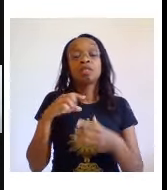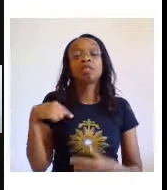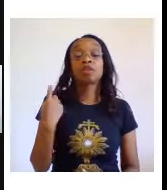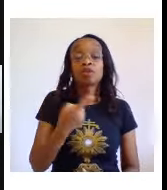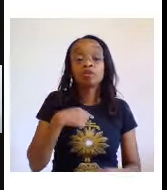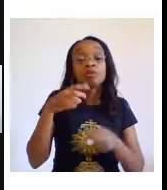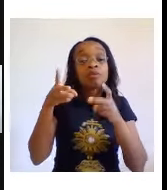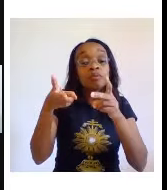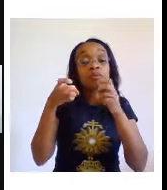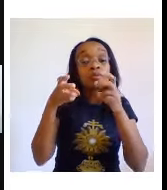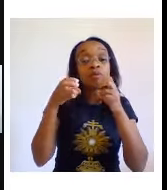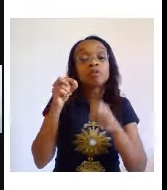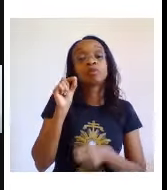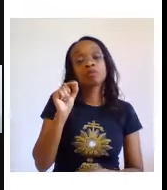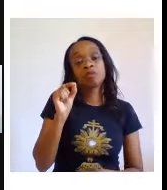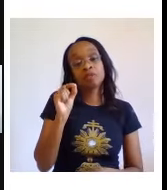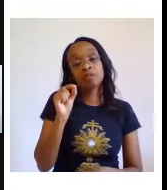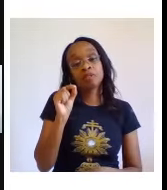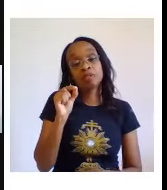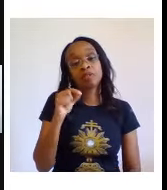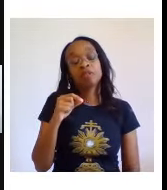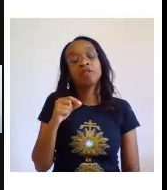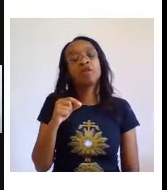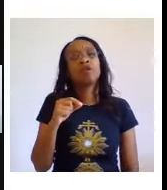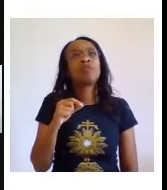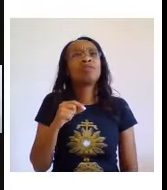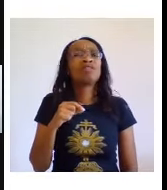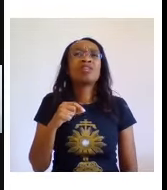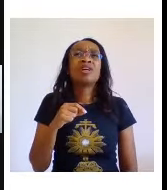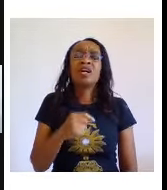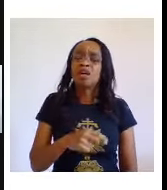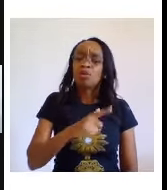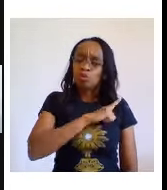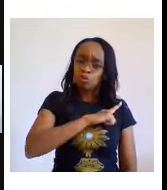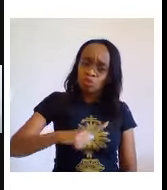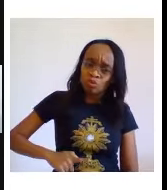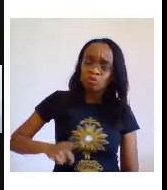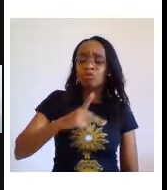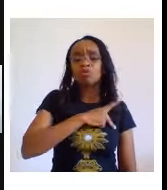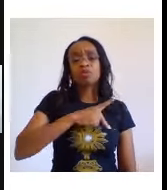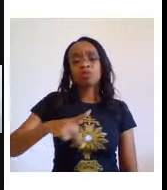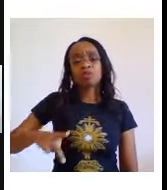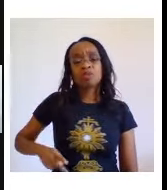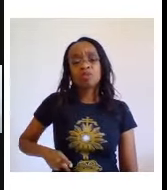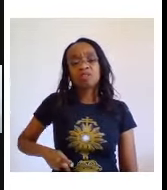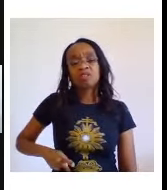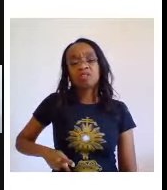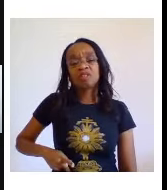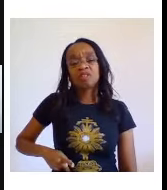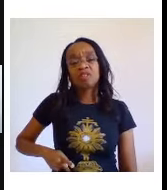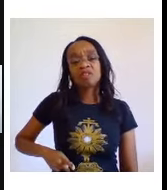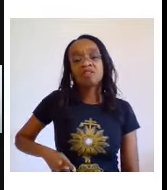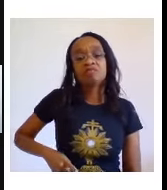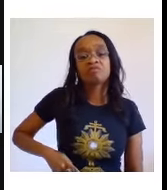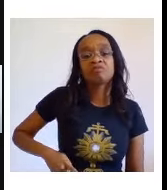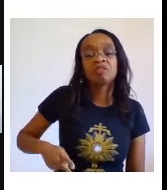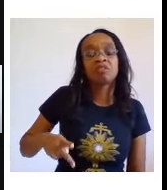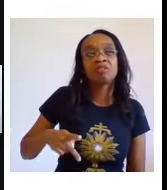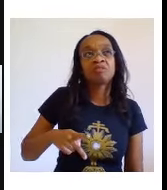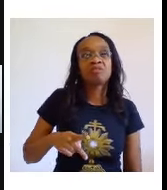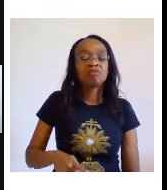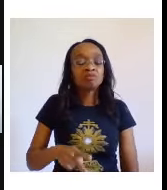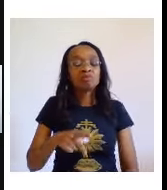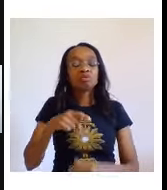gente percebe é que é levado muito pouco a sério todas essas